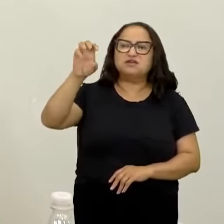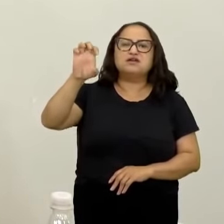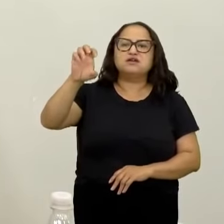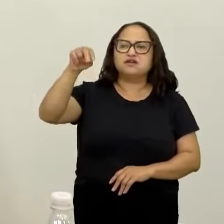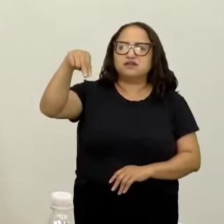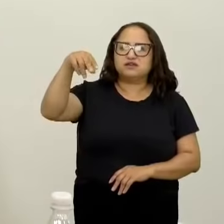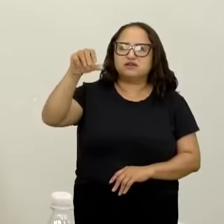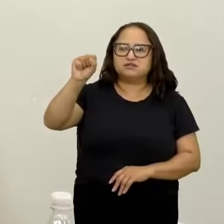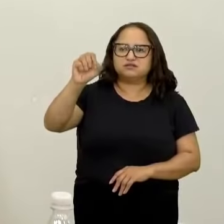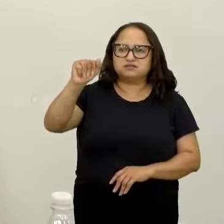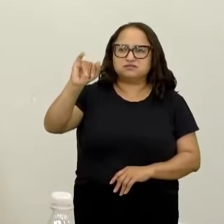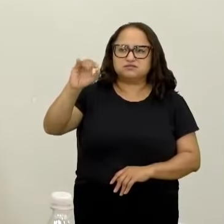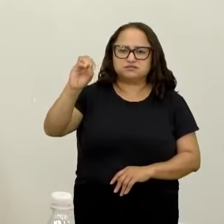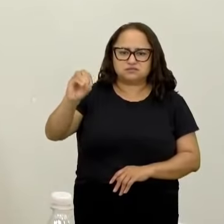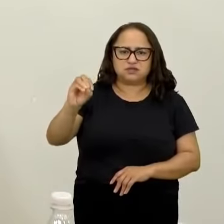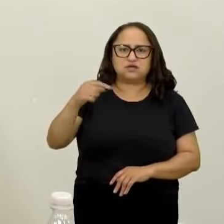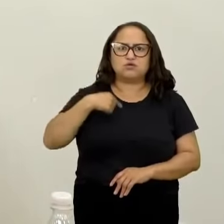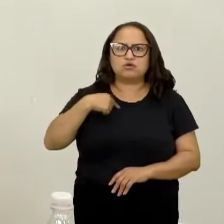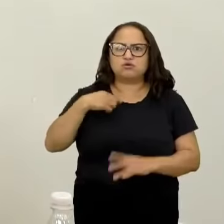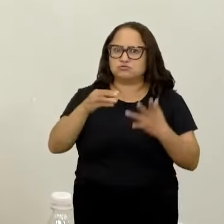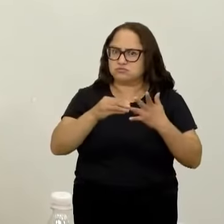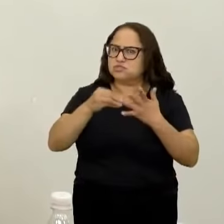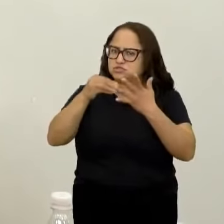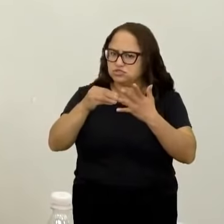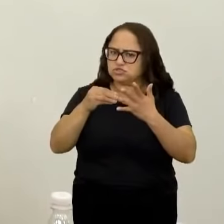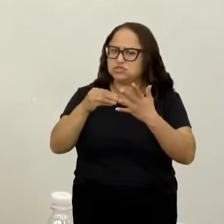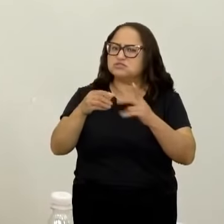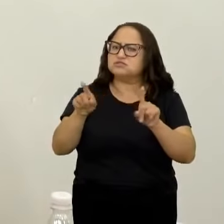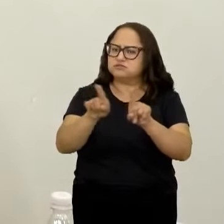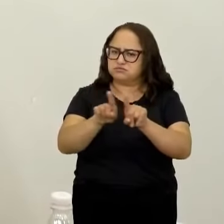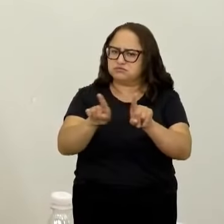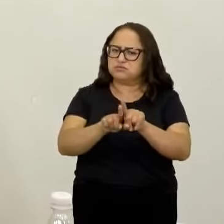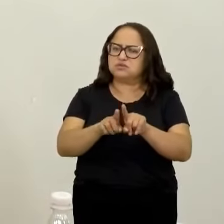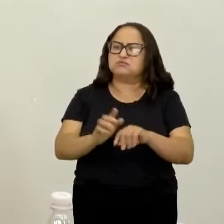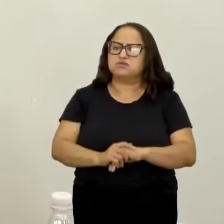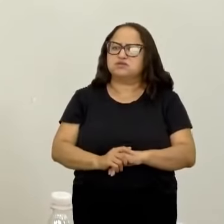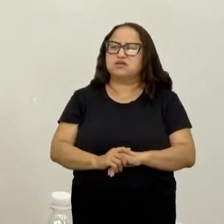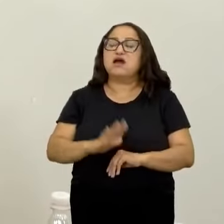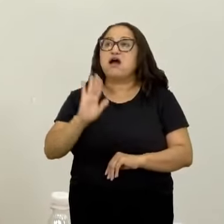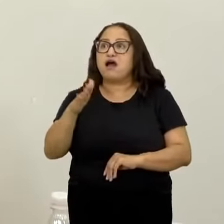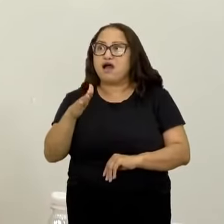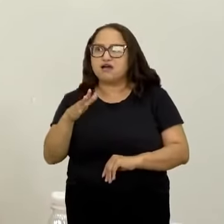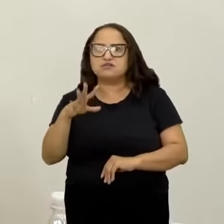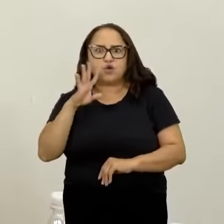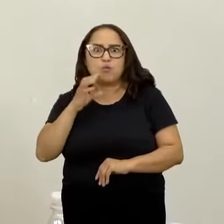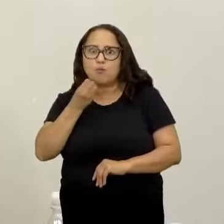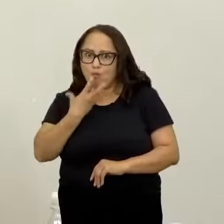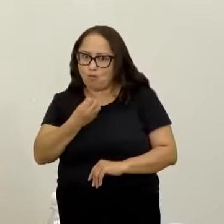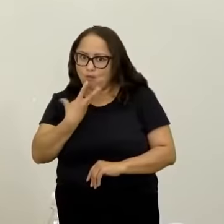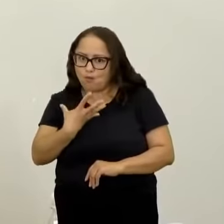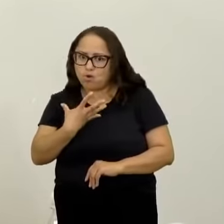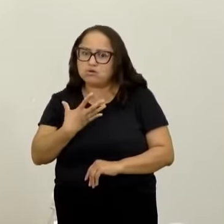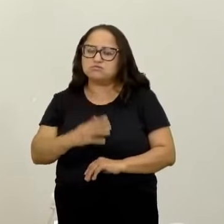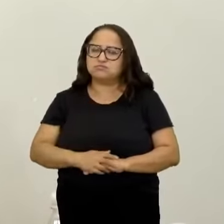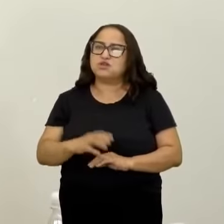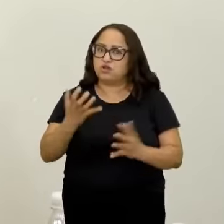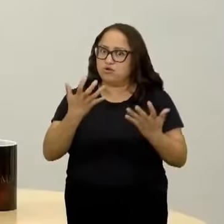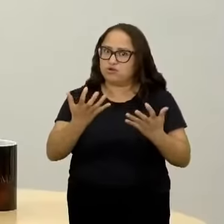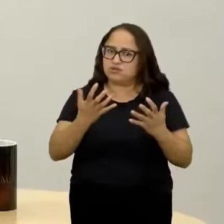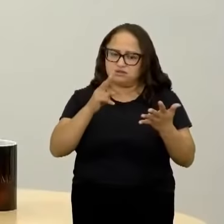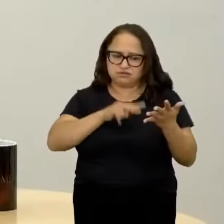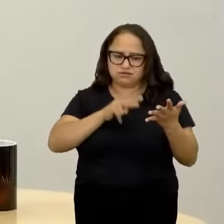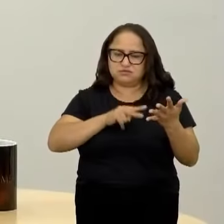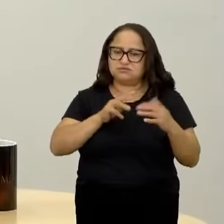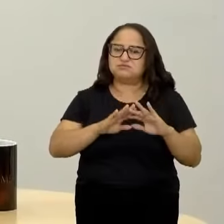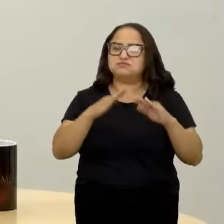esse aí eu levo recordo que foi indicação né também tem muito de indicações a isso aqui foi muito bom aí você fica Nossa eu quero ler